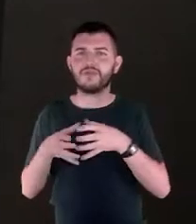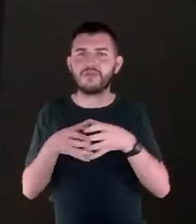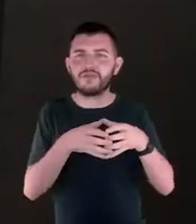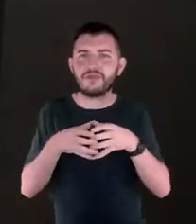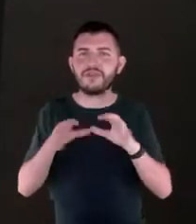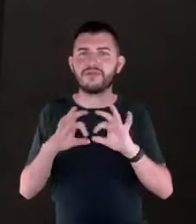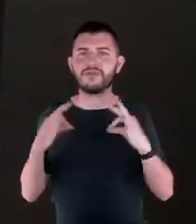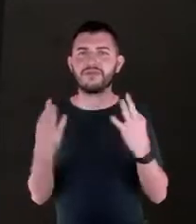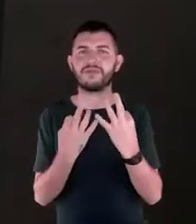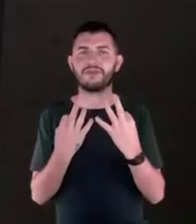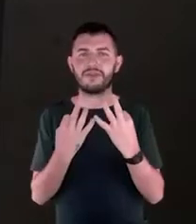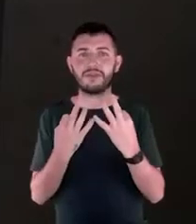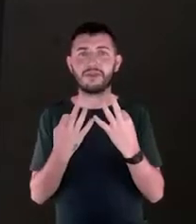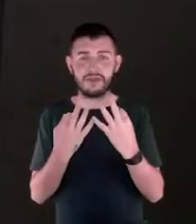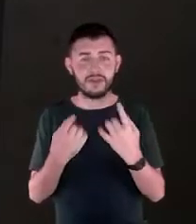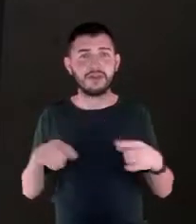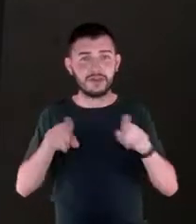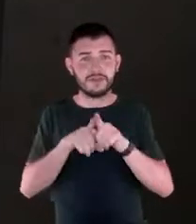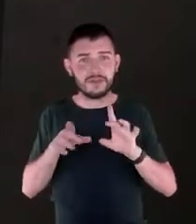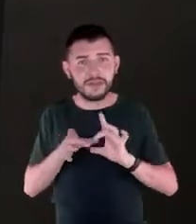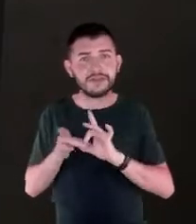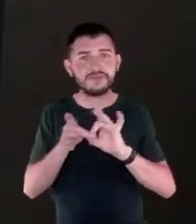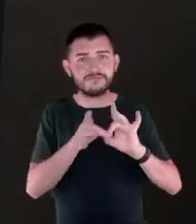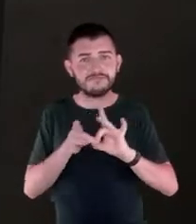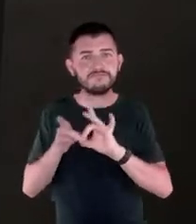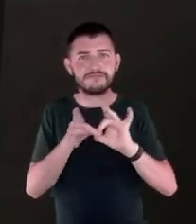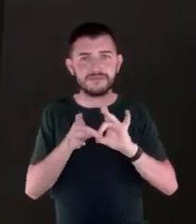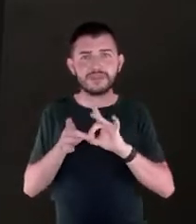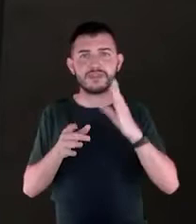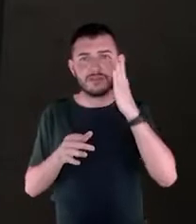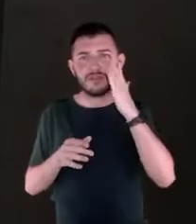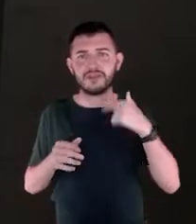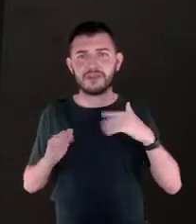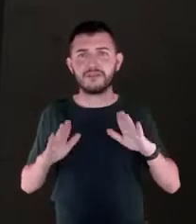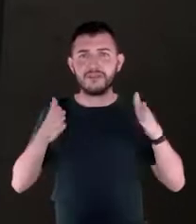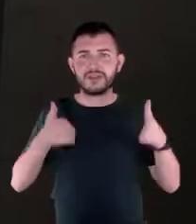naquele convívio familiar, naquela